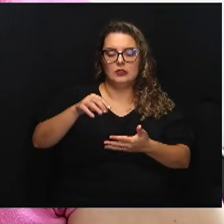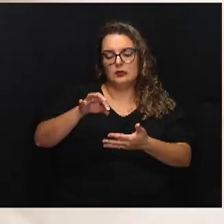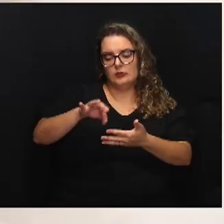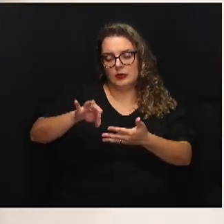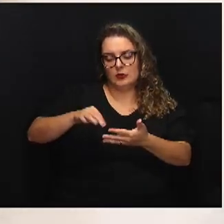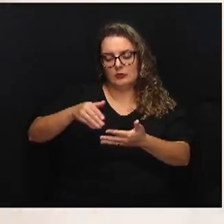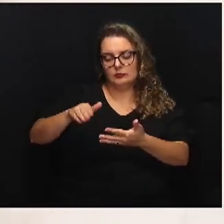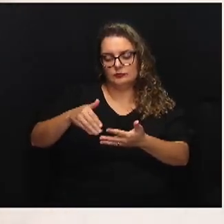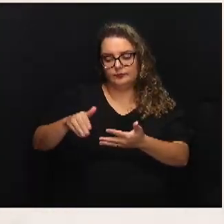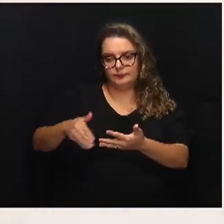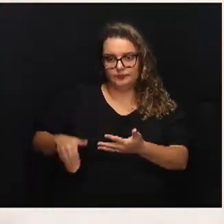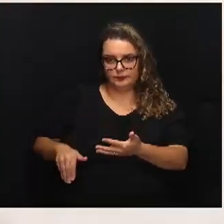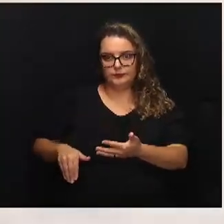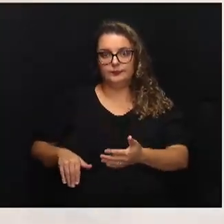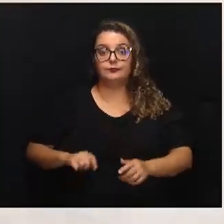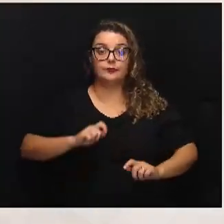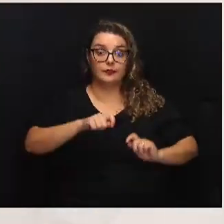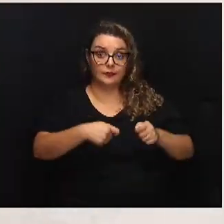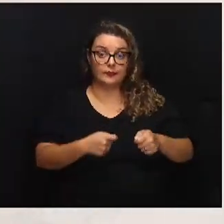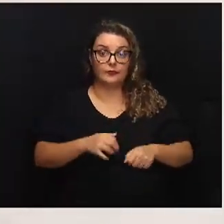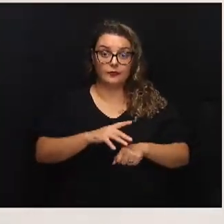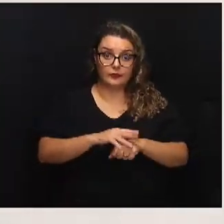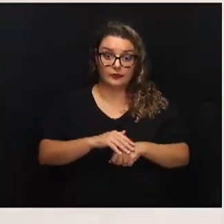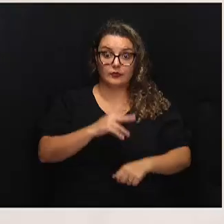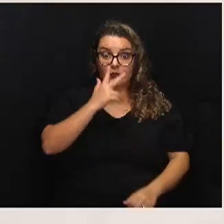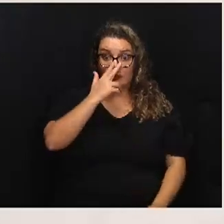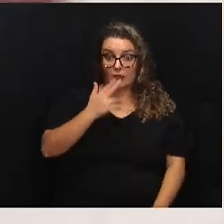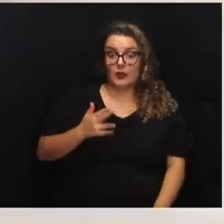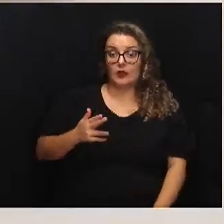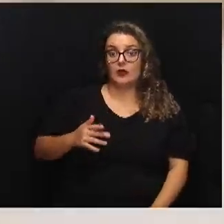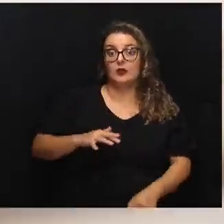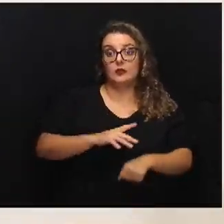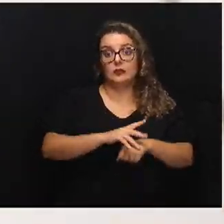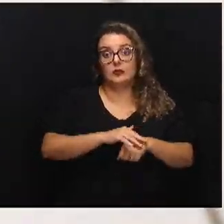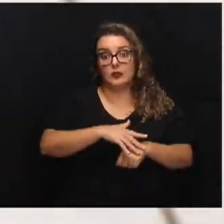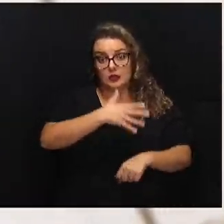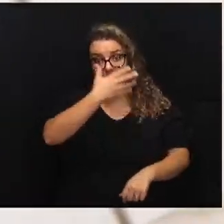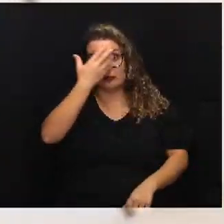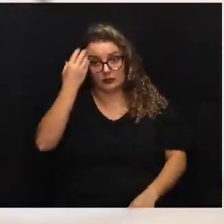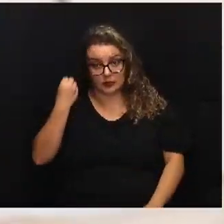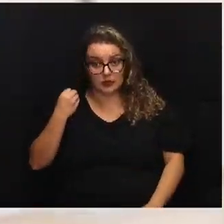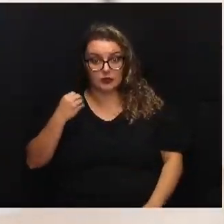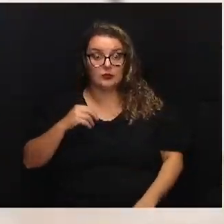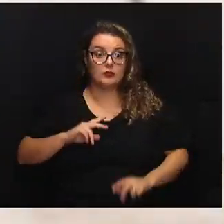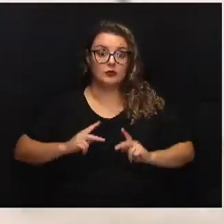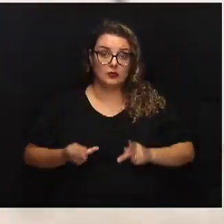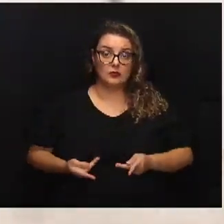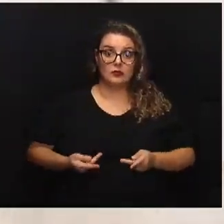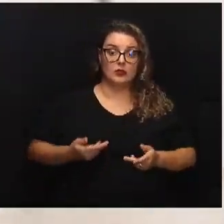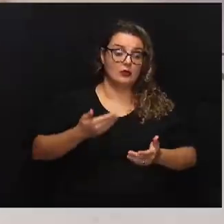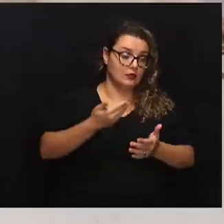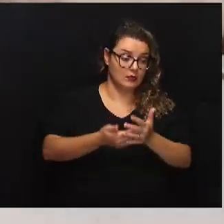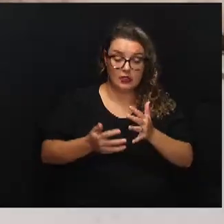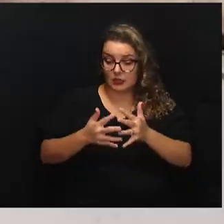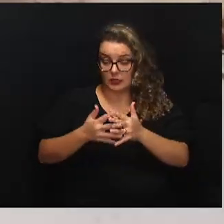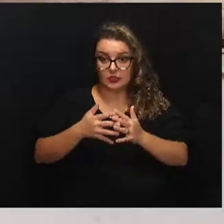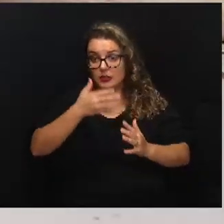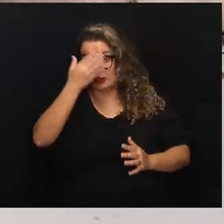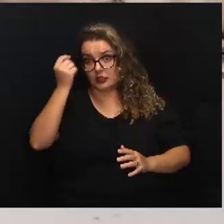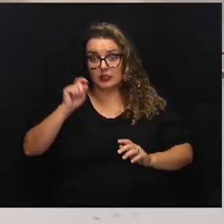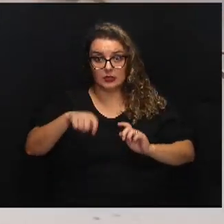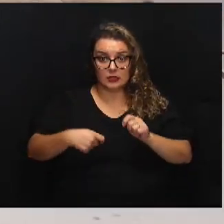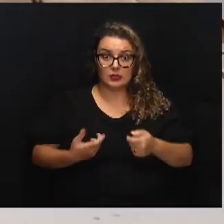causas. Os sinais da doença são parecidos com os do Alzheimer humano. O animal se desorienta, esquece